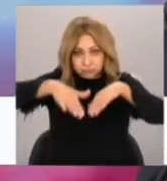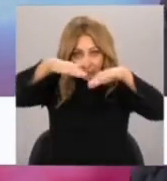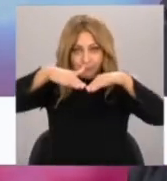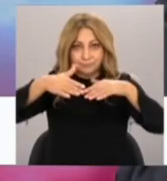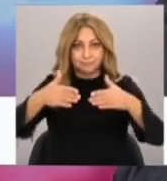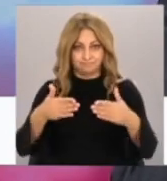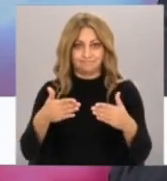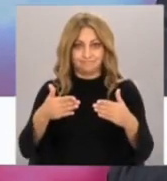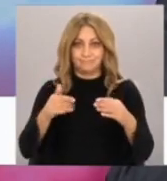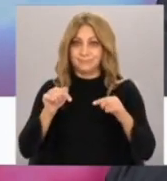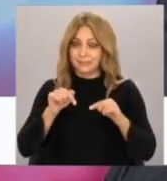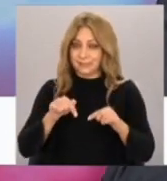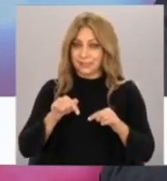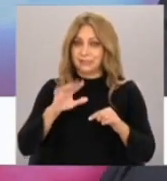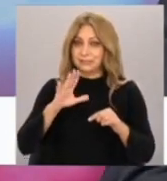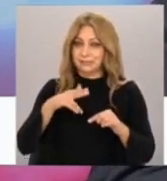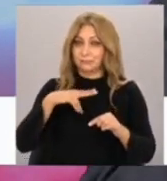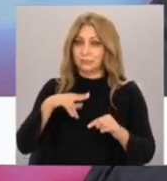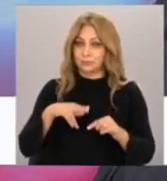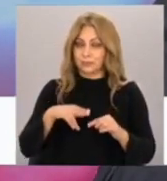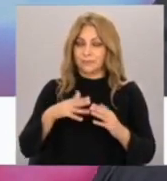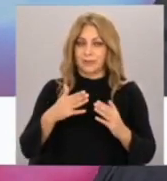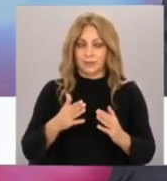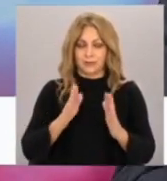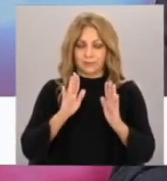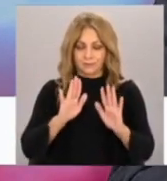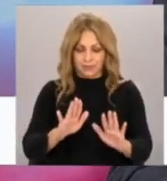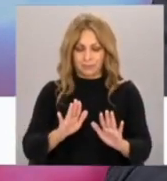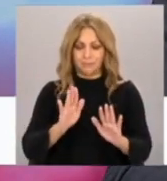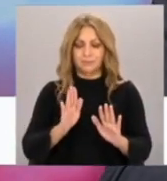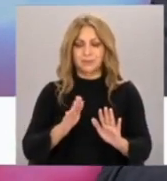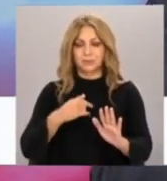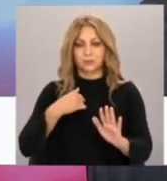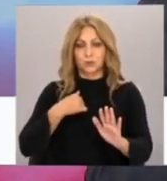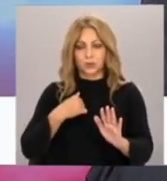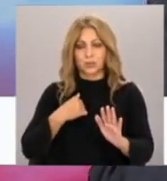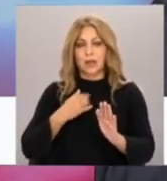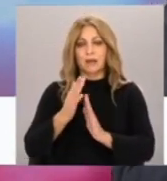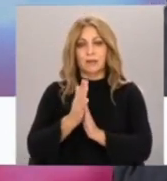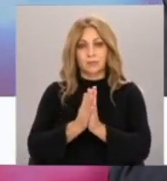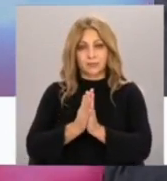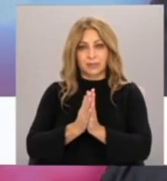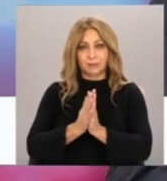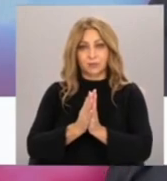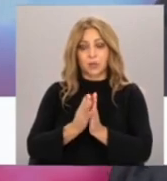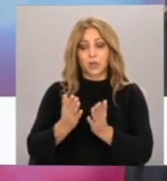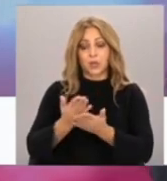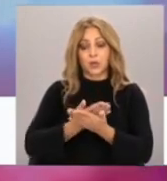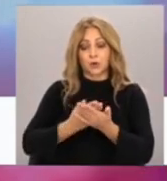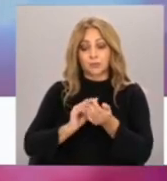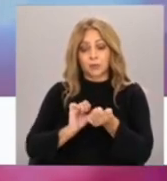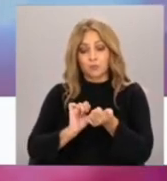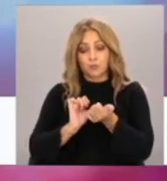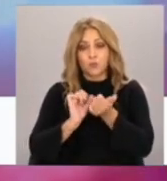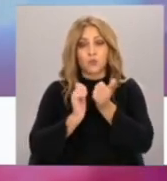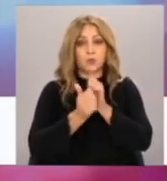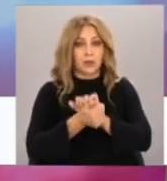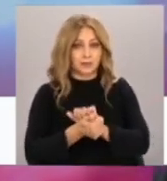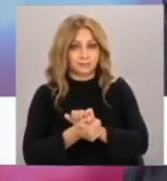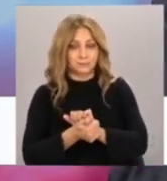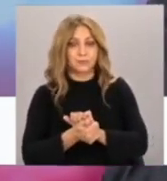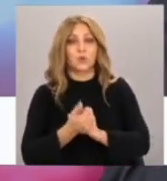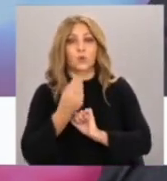entendida também como uma oportunidade para a nossa transformação econômica e portanto para isso temos que investir